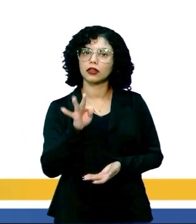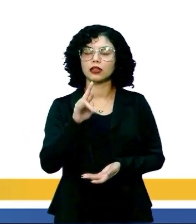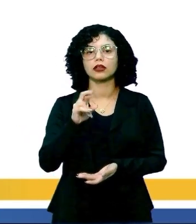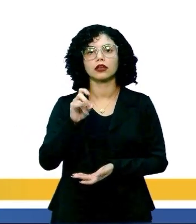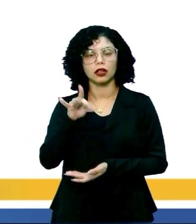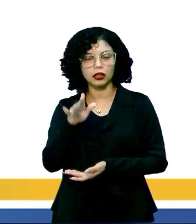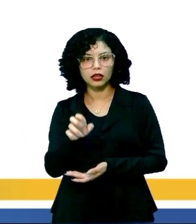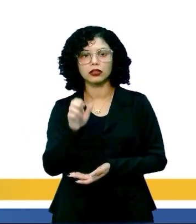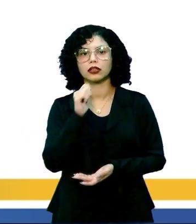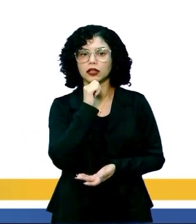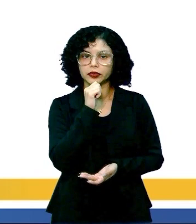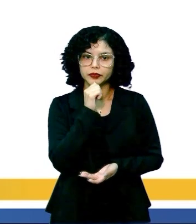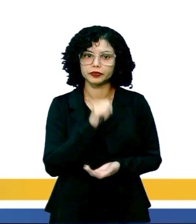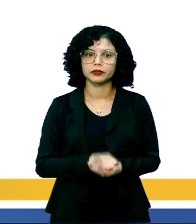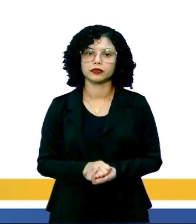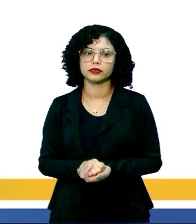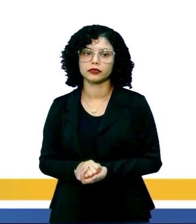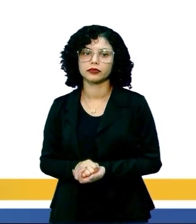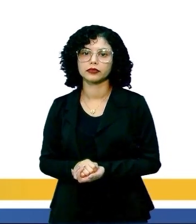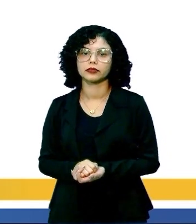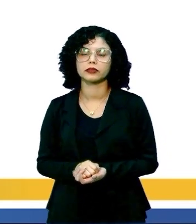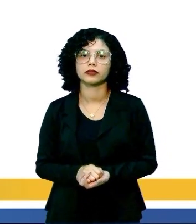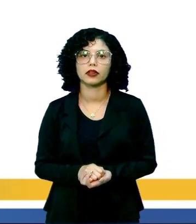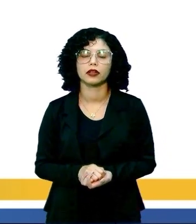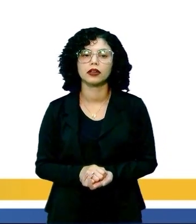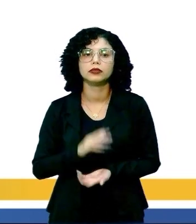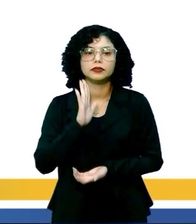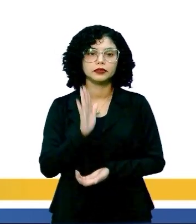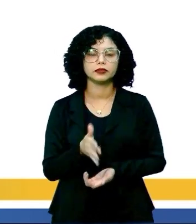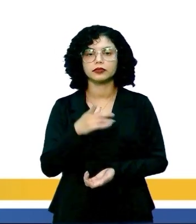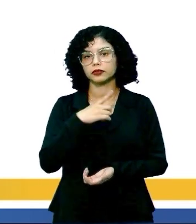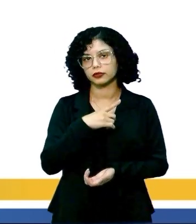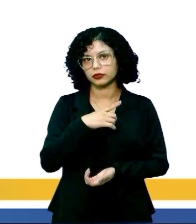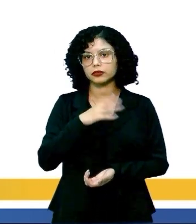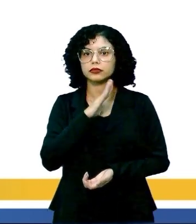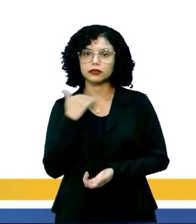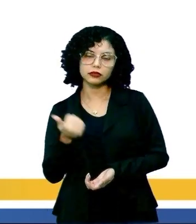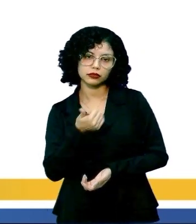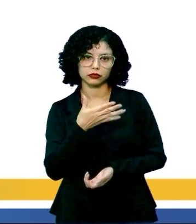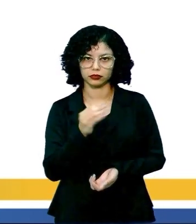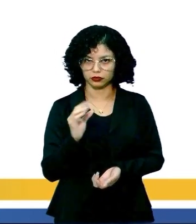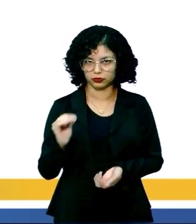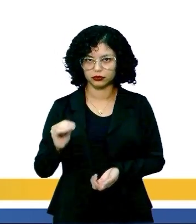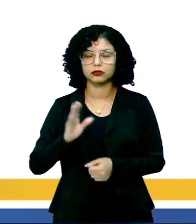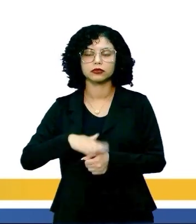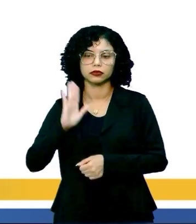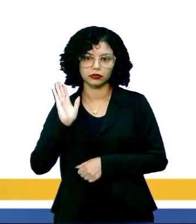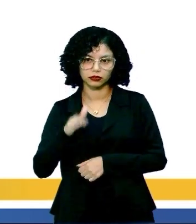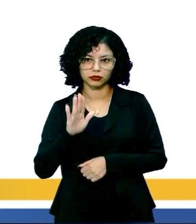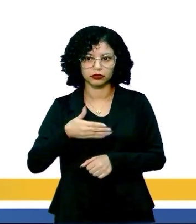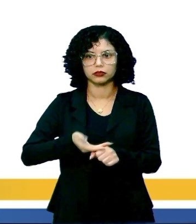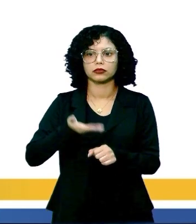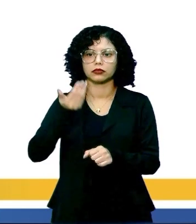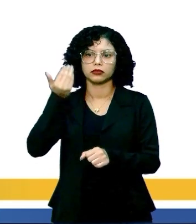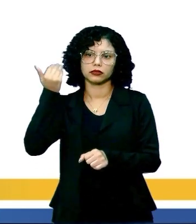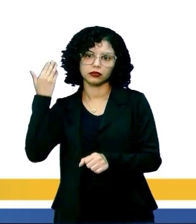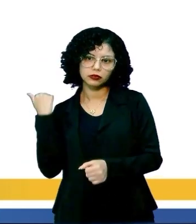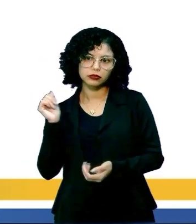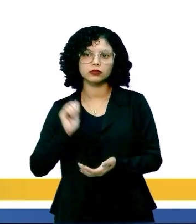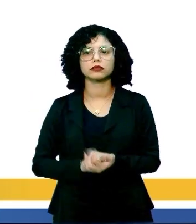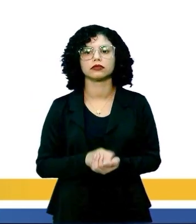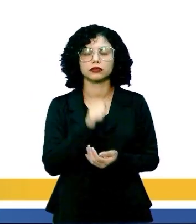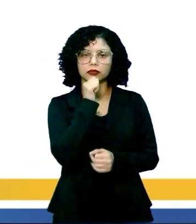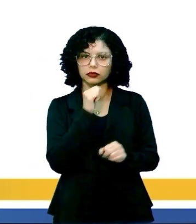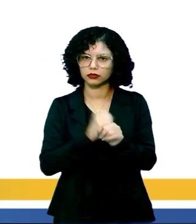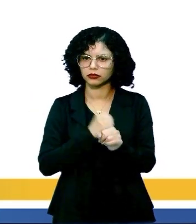o Joaquim José da Silva Xavier, ele já havia falecido há mais de 100 anos. E por ser um jovem alferes